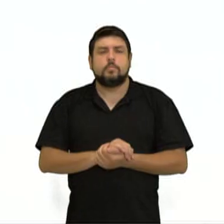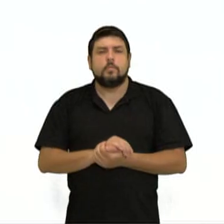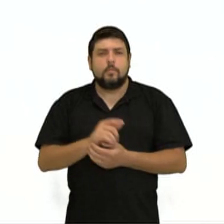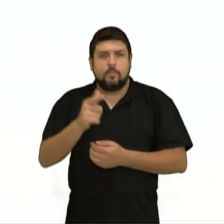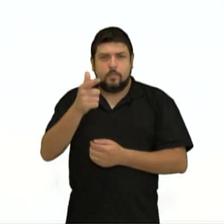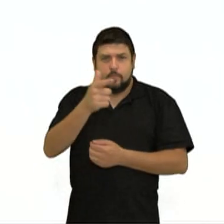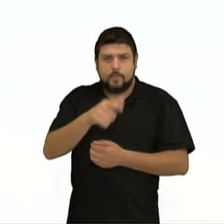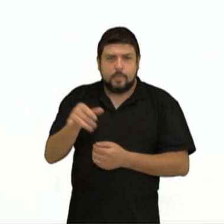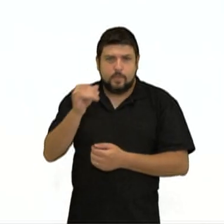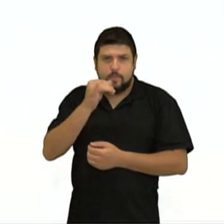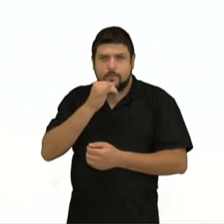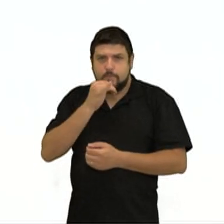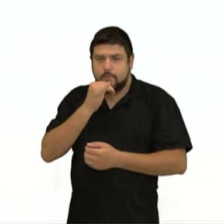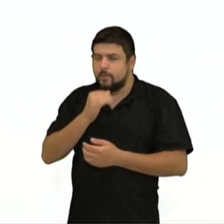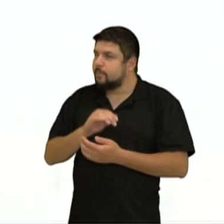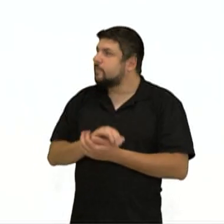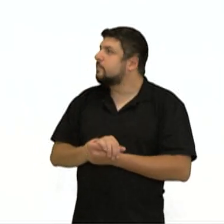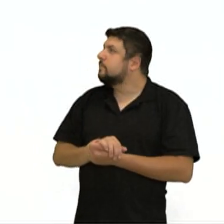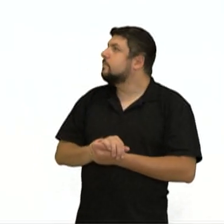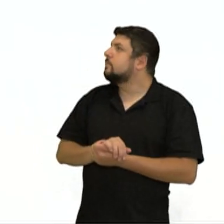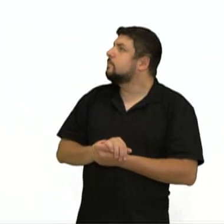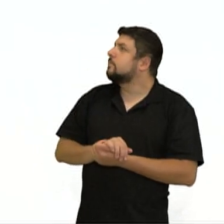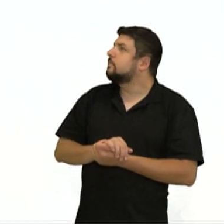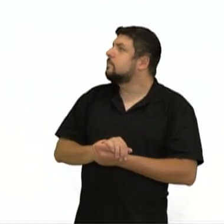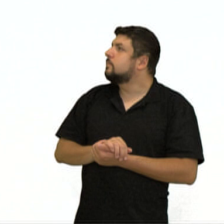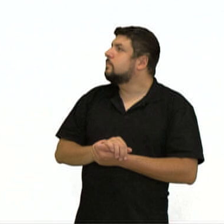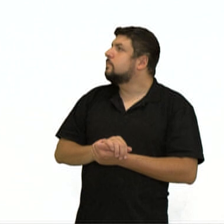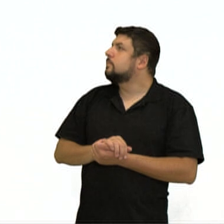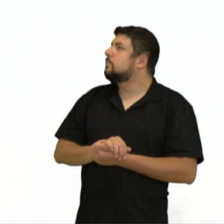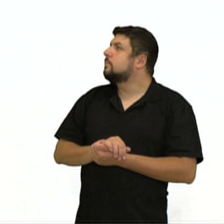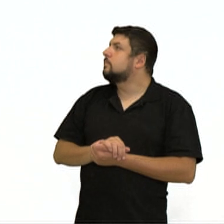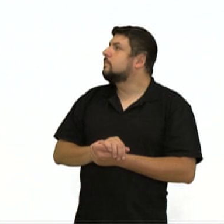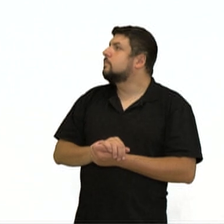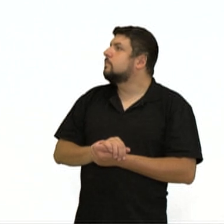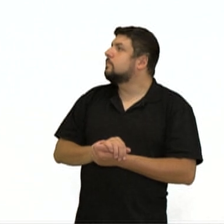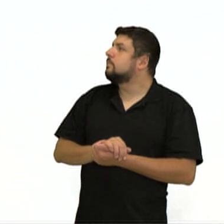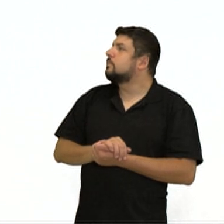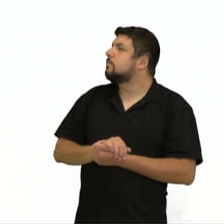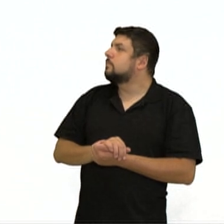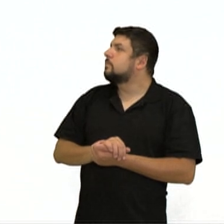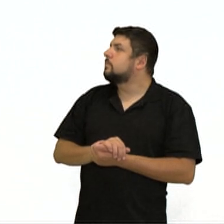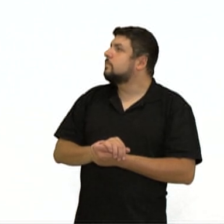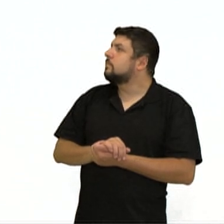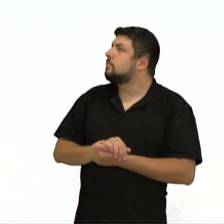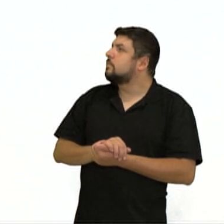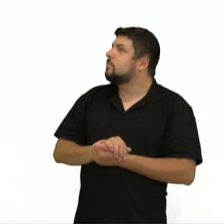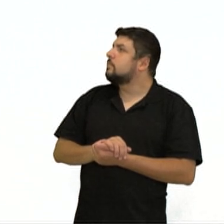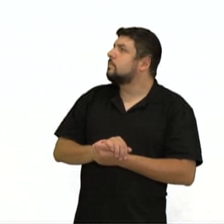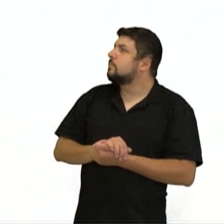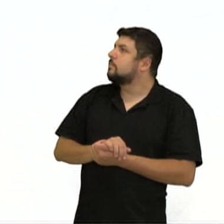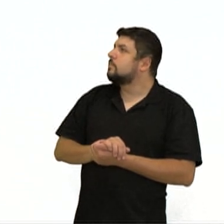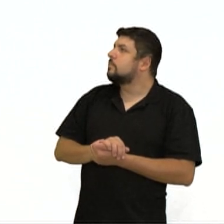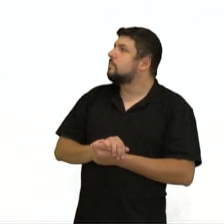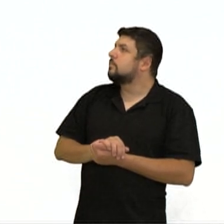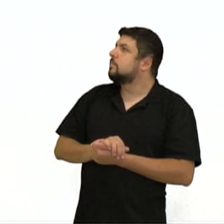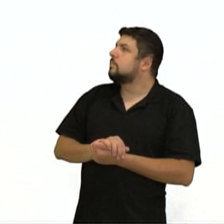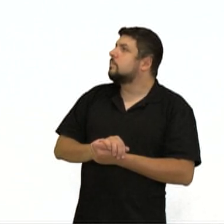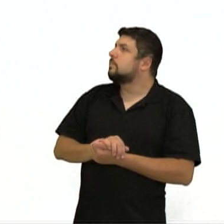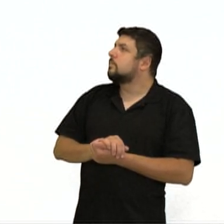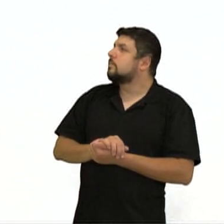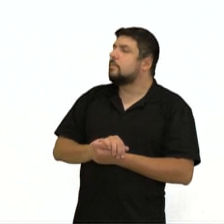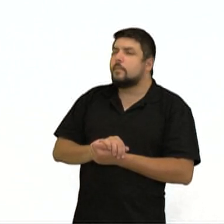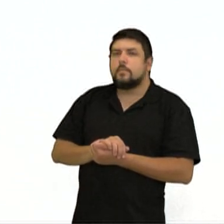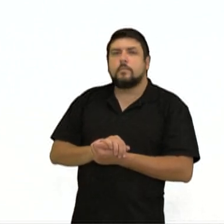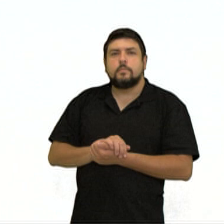ó. Uncomfortable, irregularly, disorganized, unconfidently, disrespectfully,